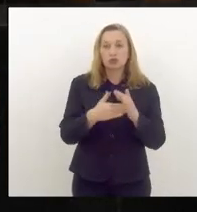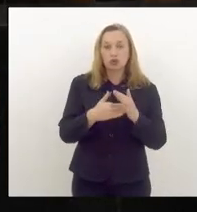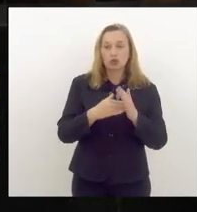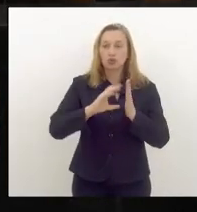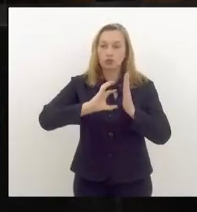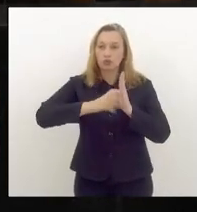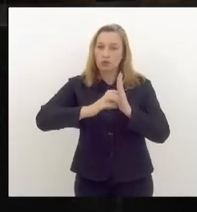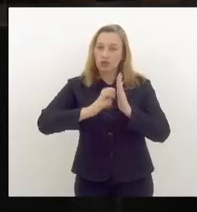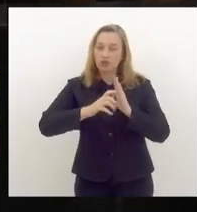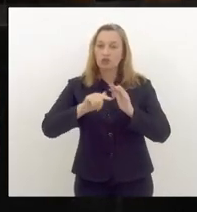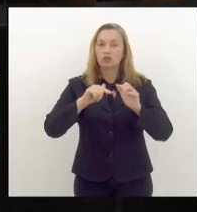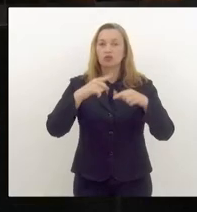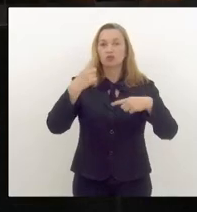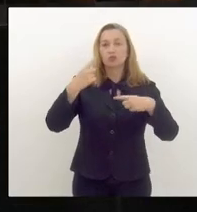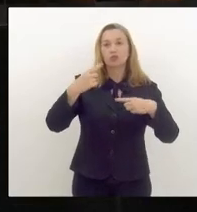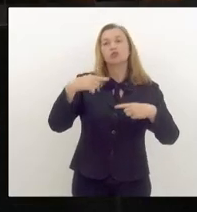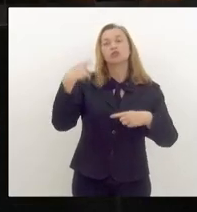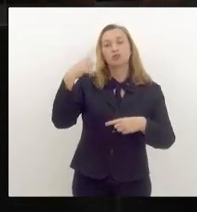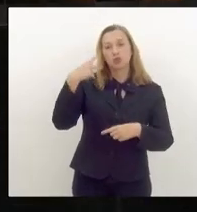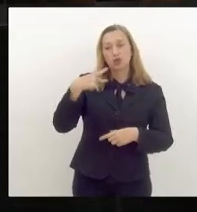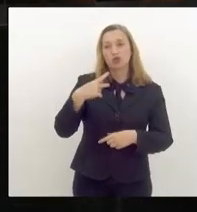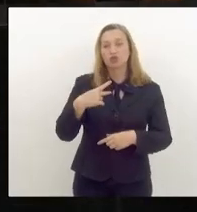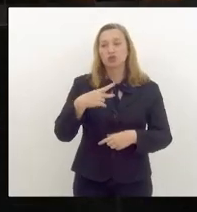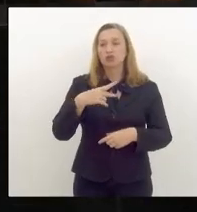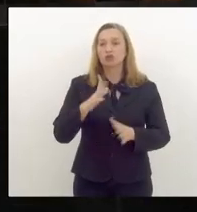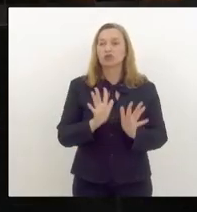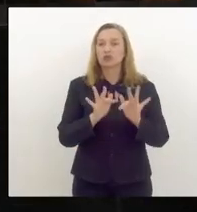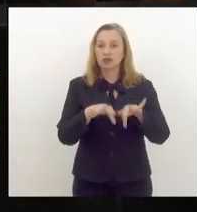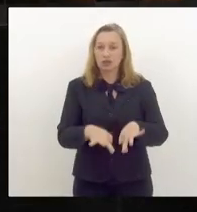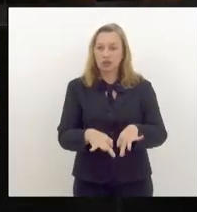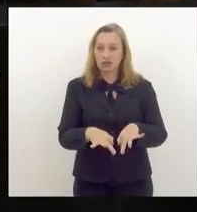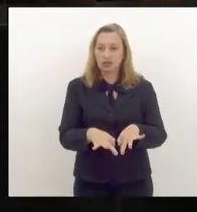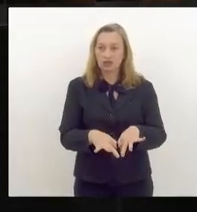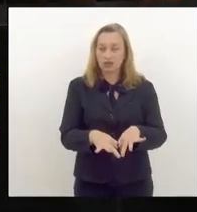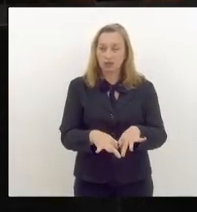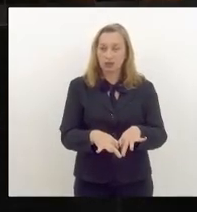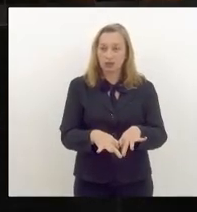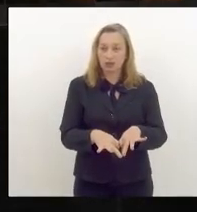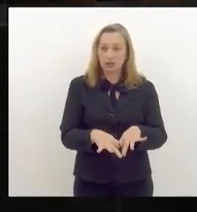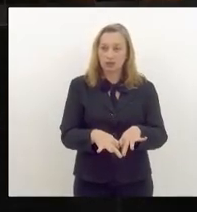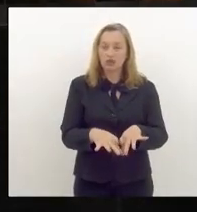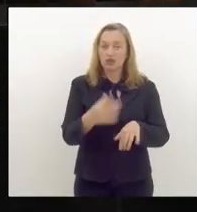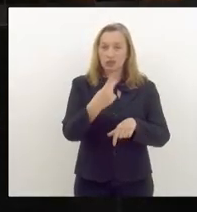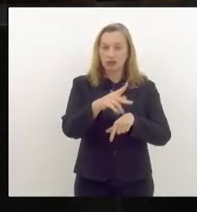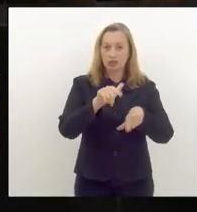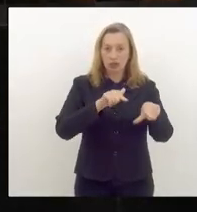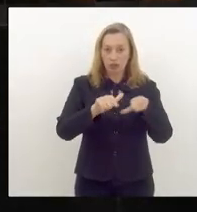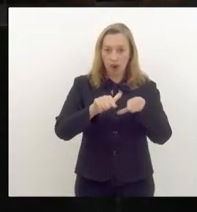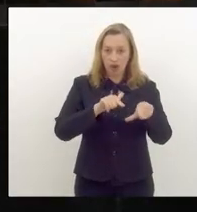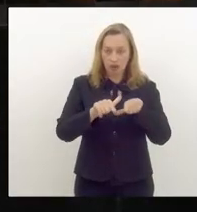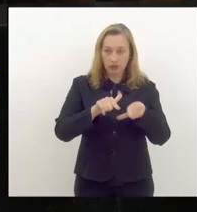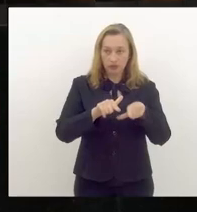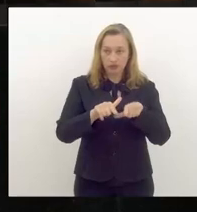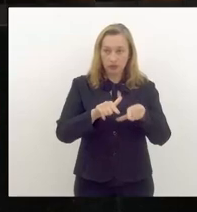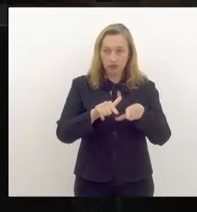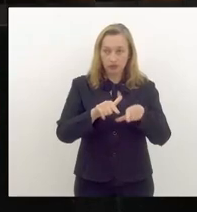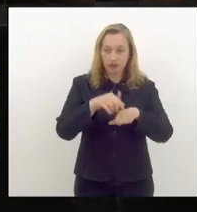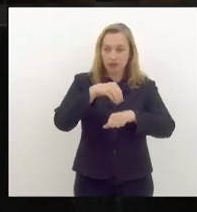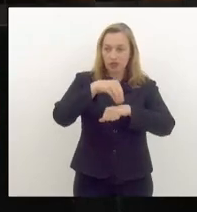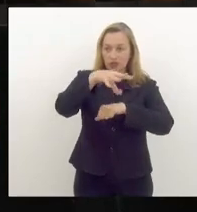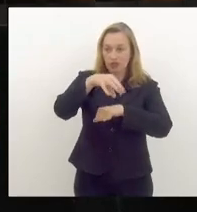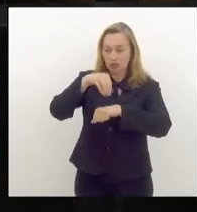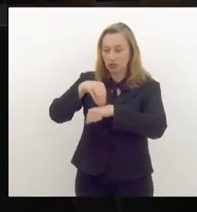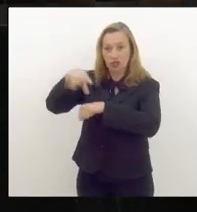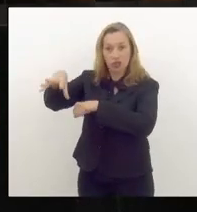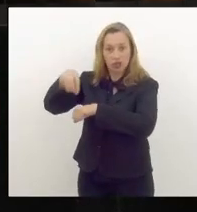partidos políticos concluíram as suas Convenções indicando